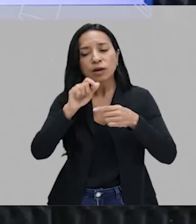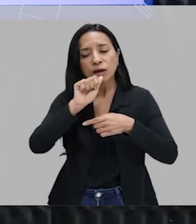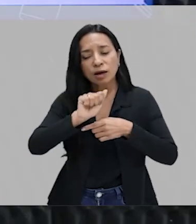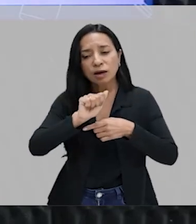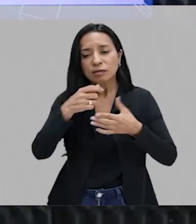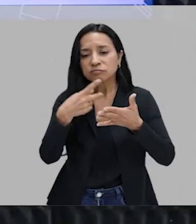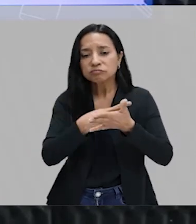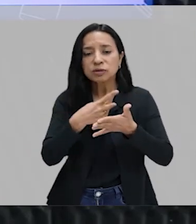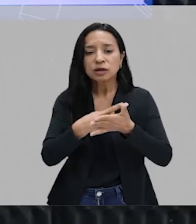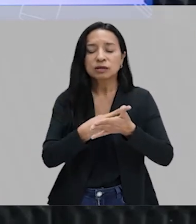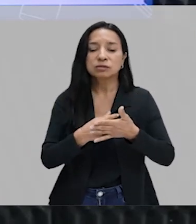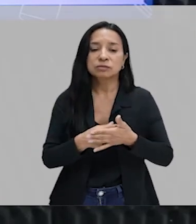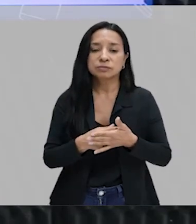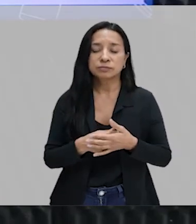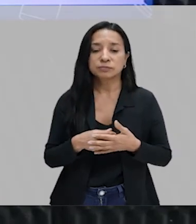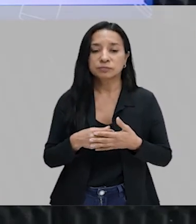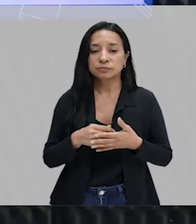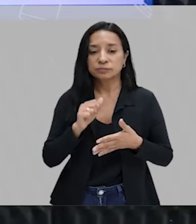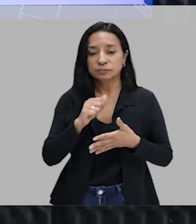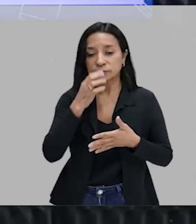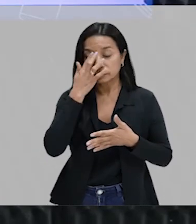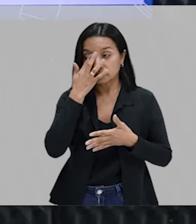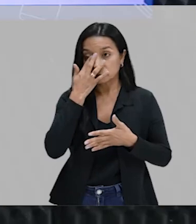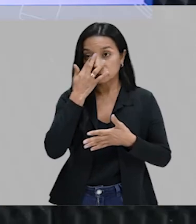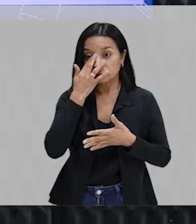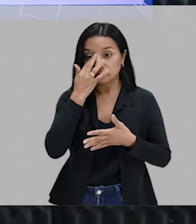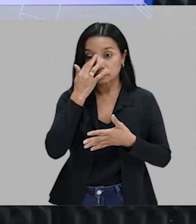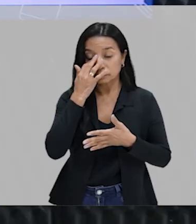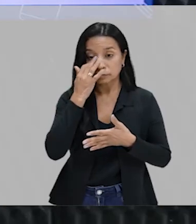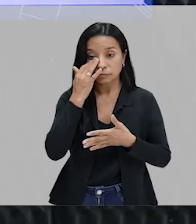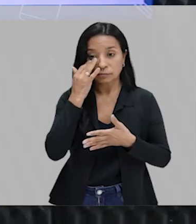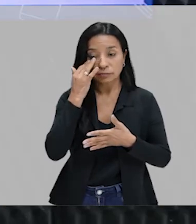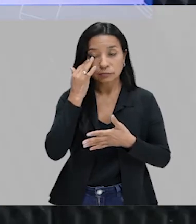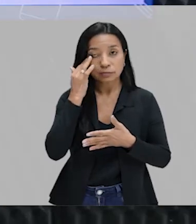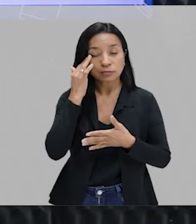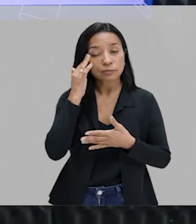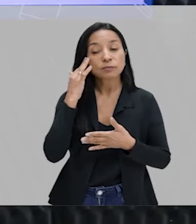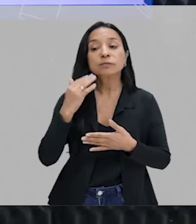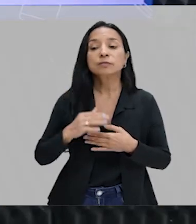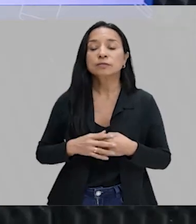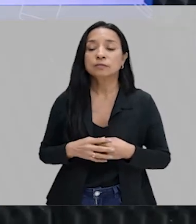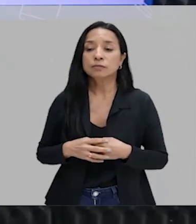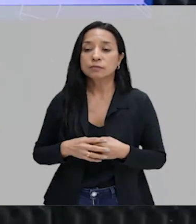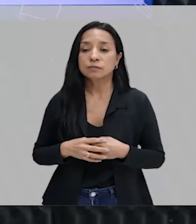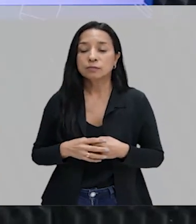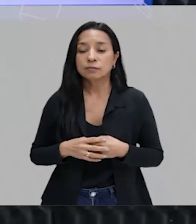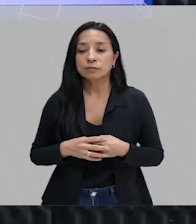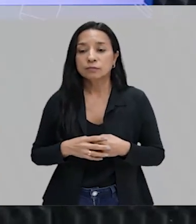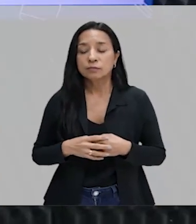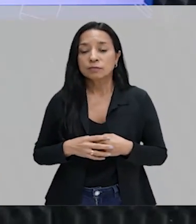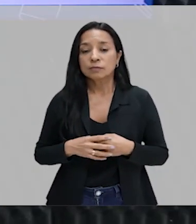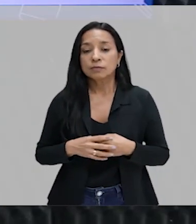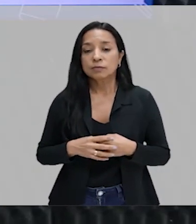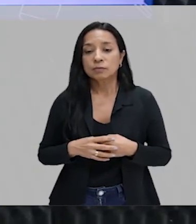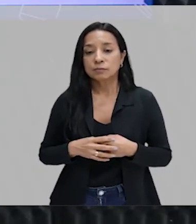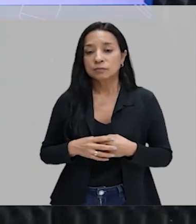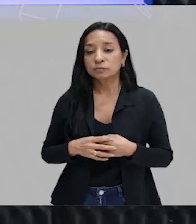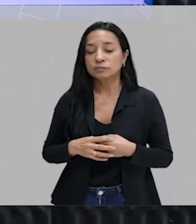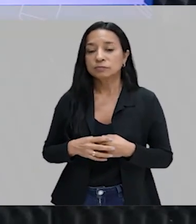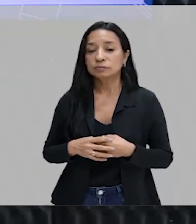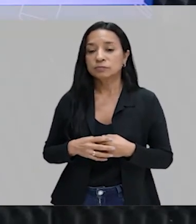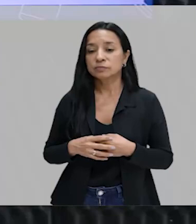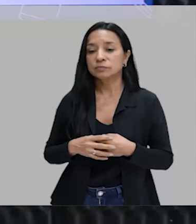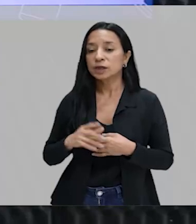ajustar o esforço de modernização social à manutenção da propriedade coletiva? Pelo contrário, ele não